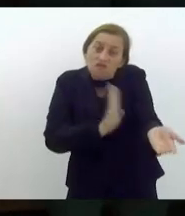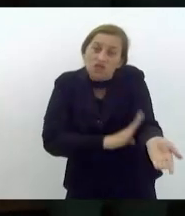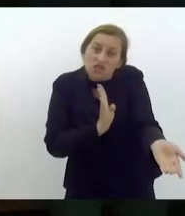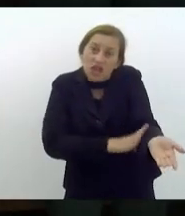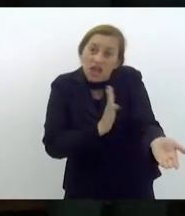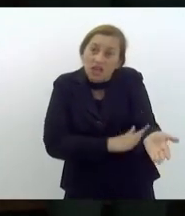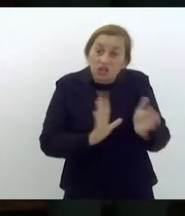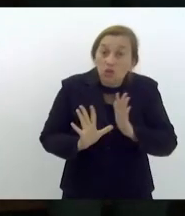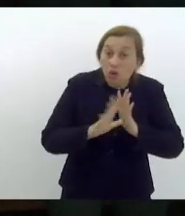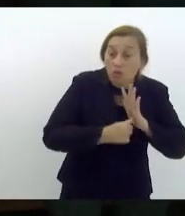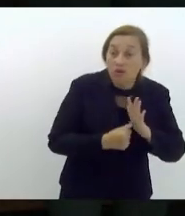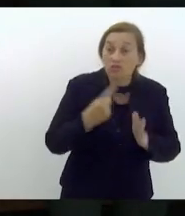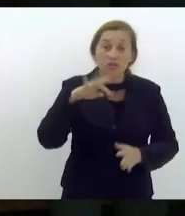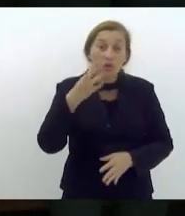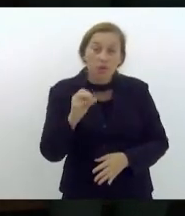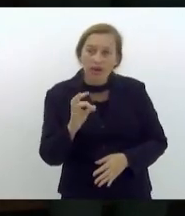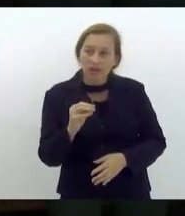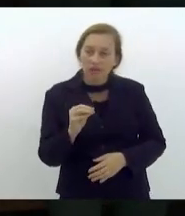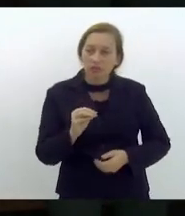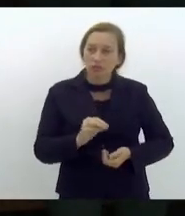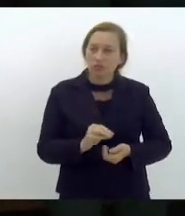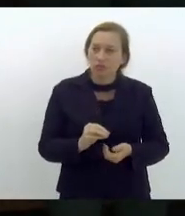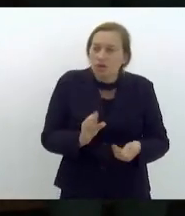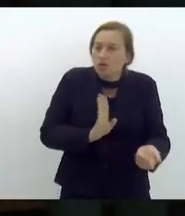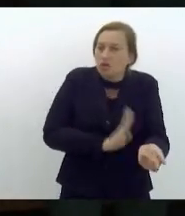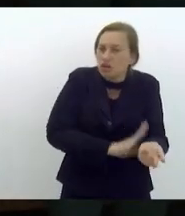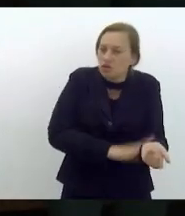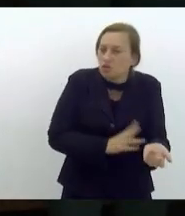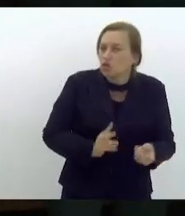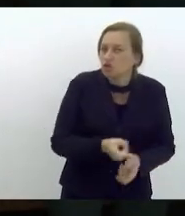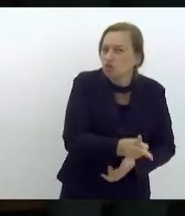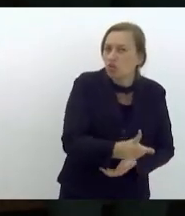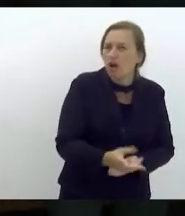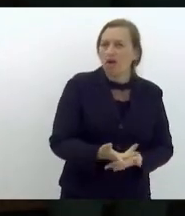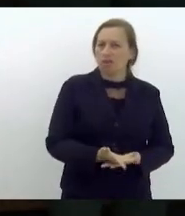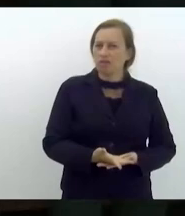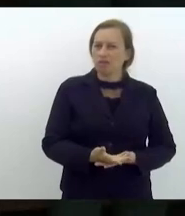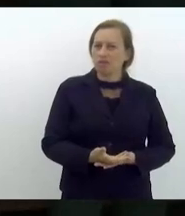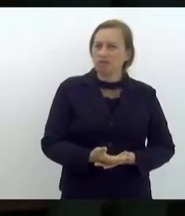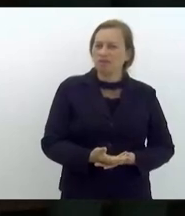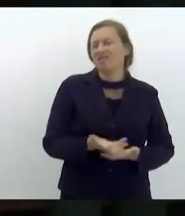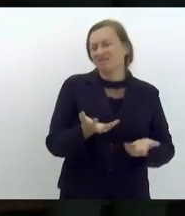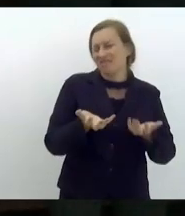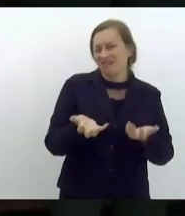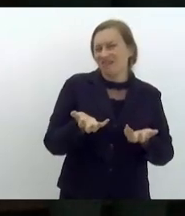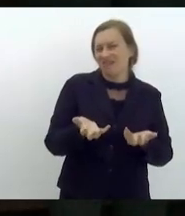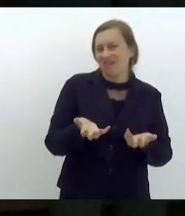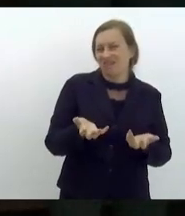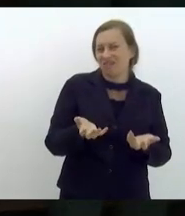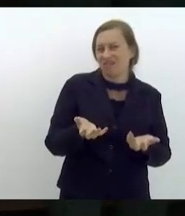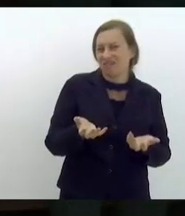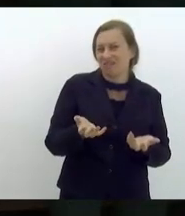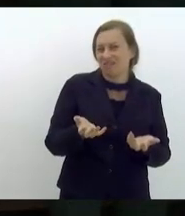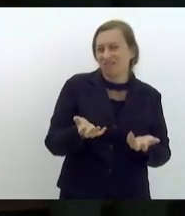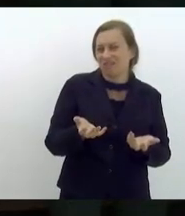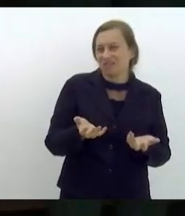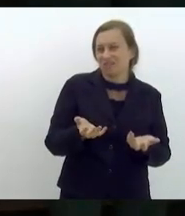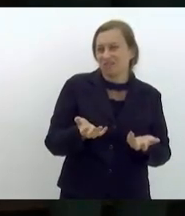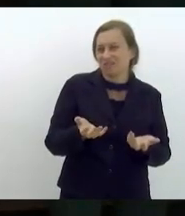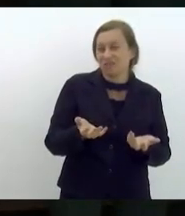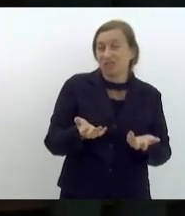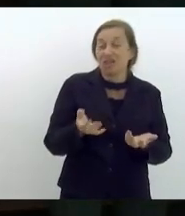estão roubando Deputado Márcio Roberto para manter o vício e eles querem tratar como